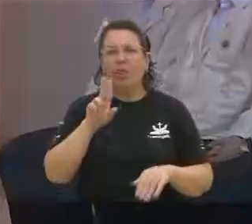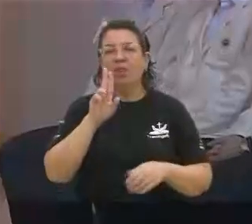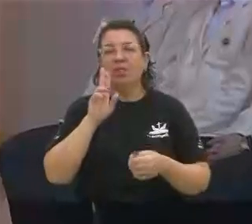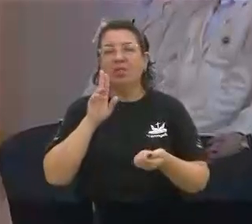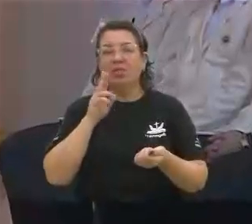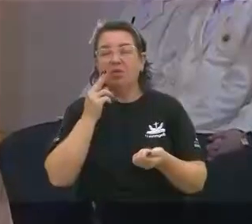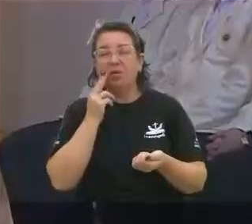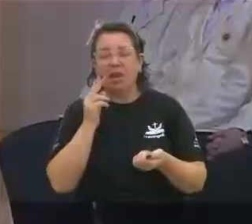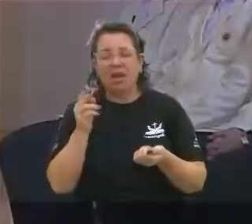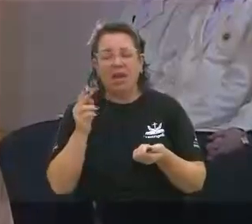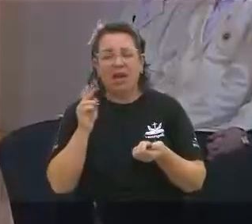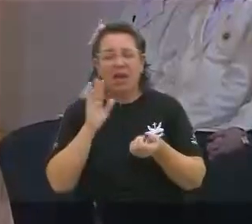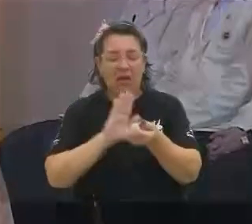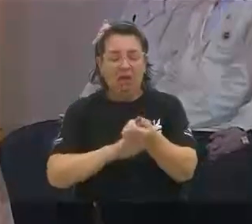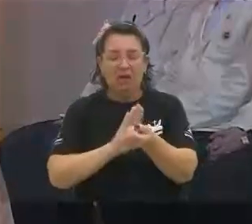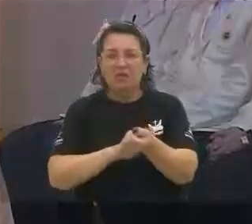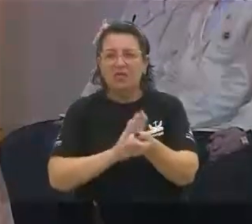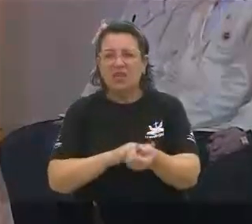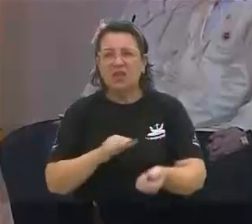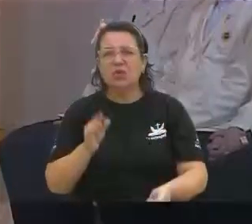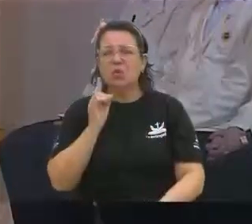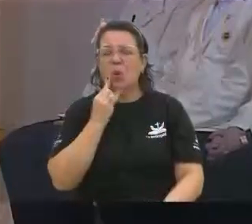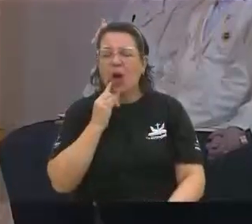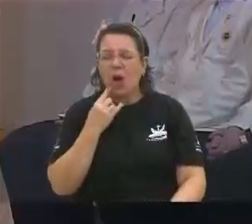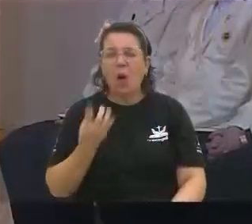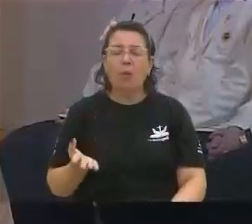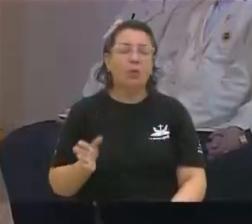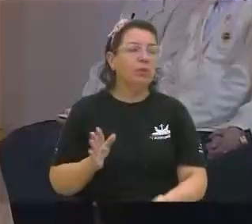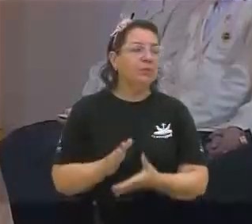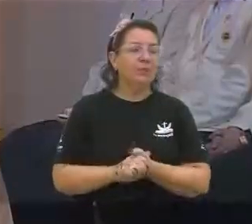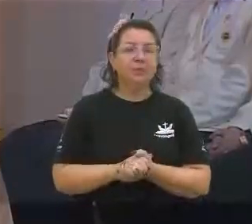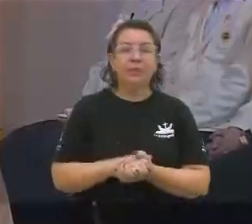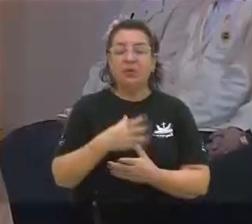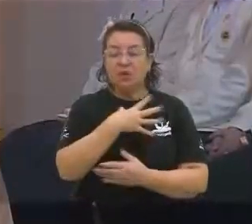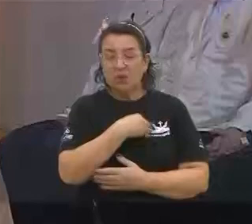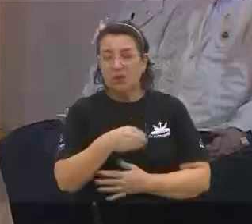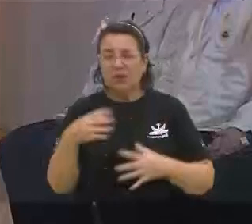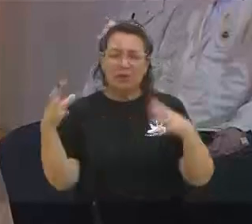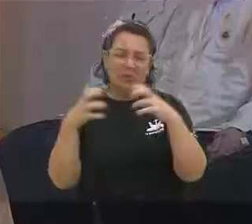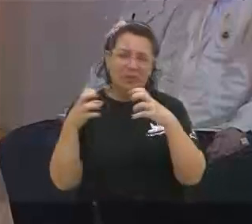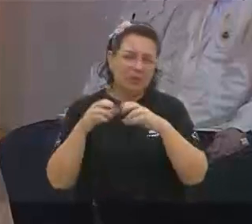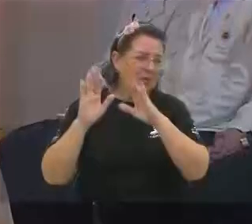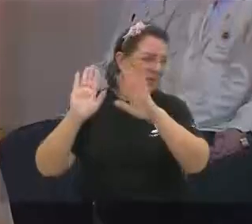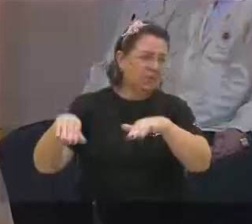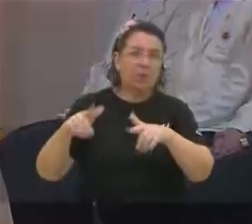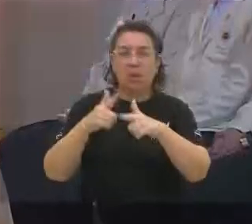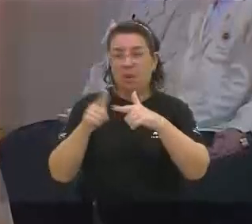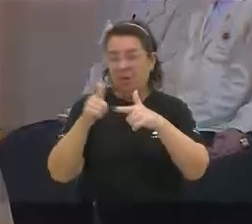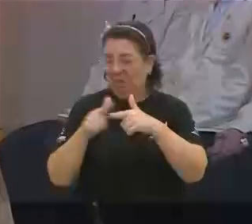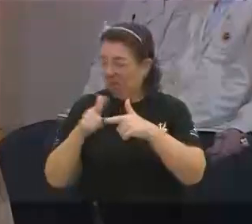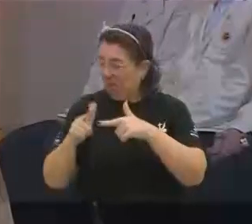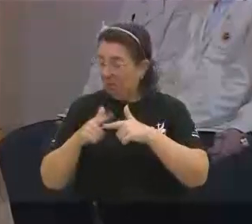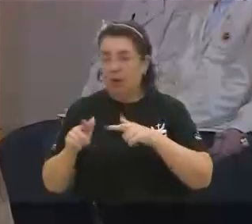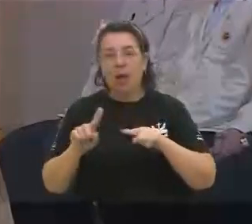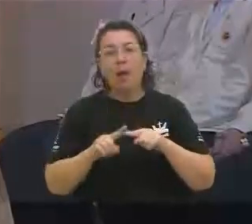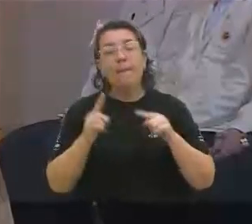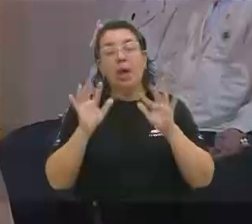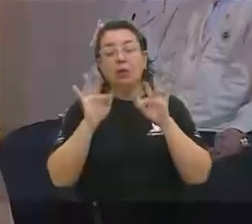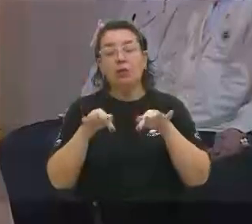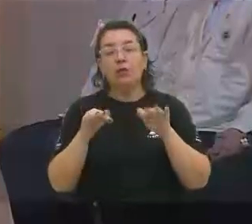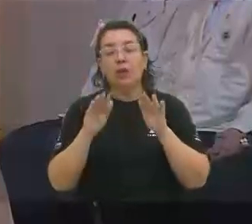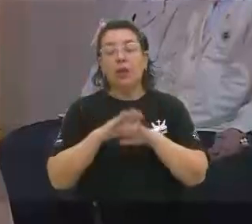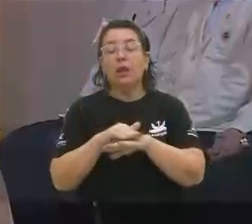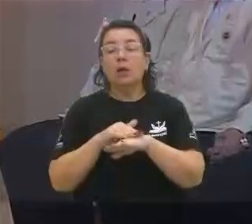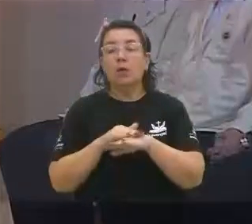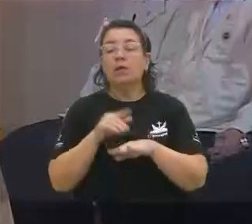drogas e por alcoolismo filho brigou em vários problemas mas no final da